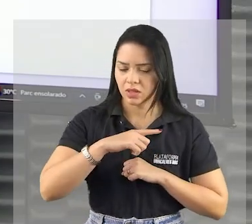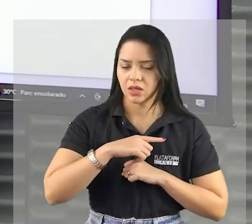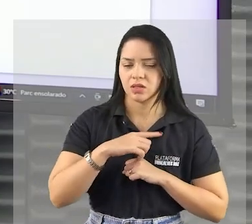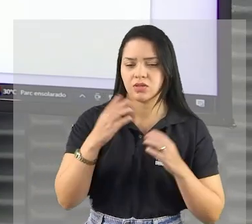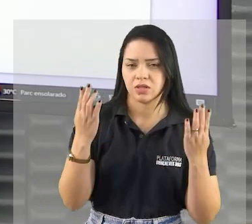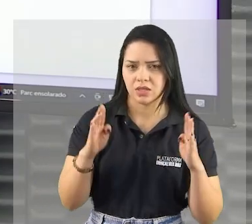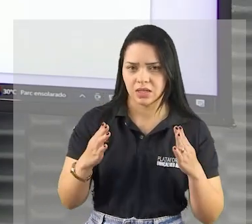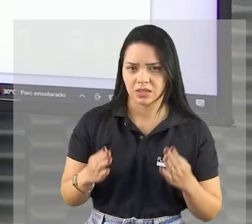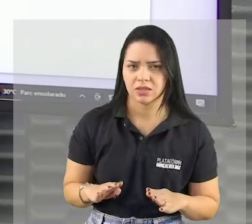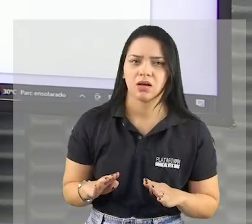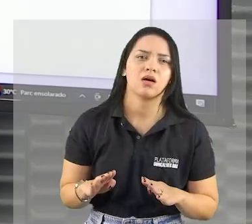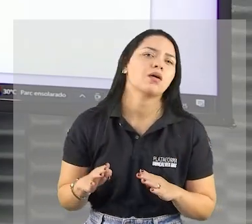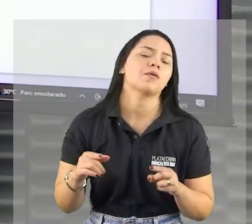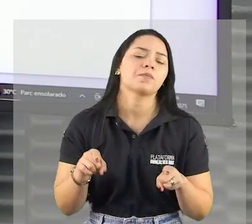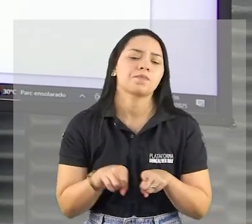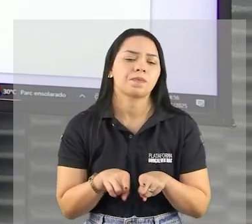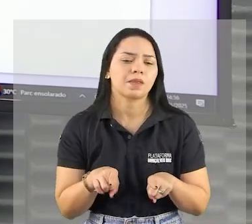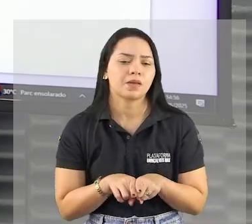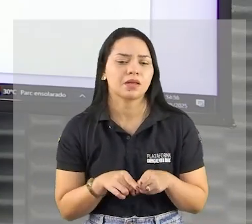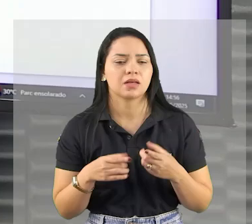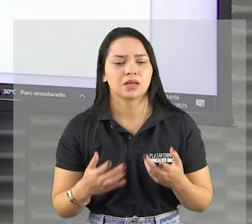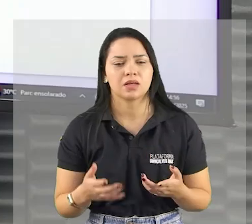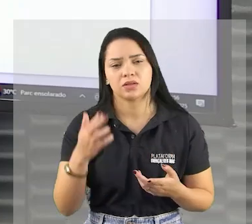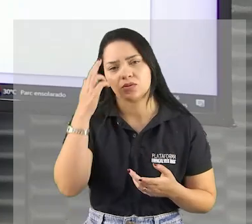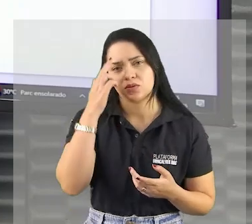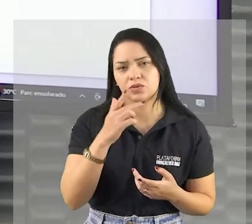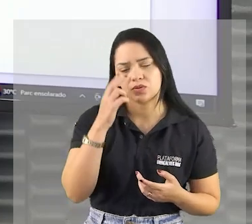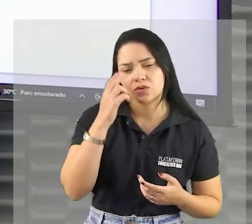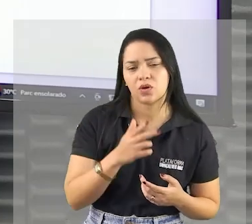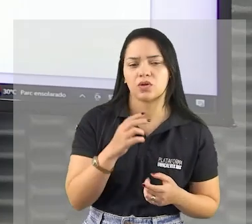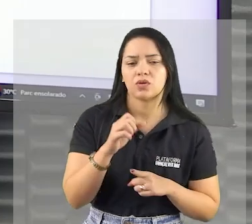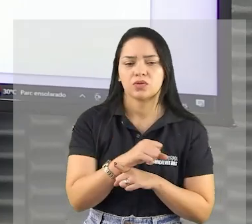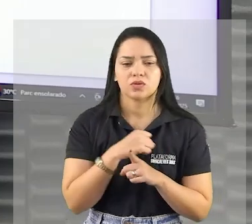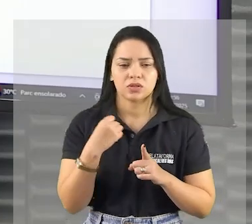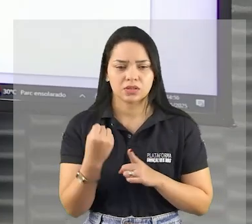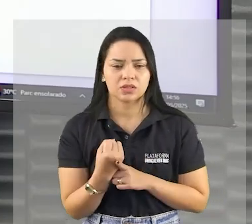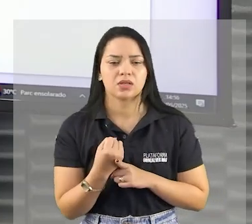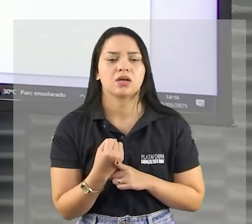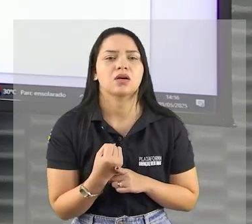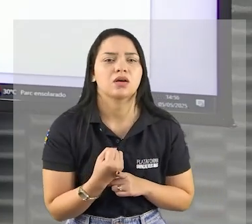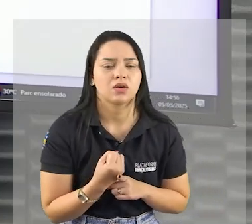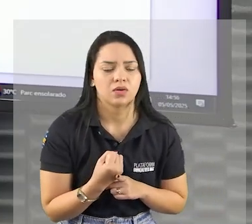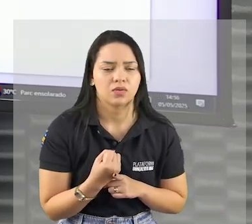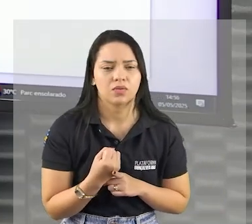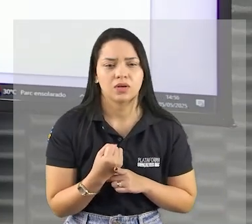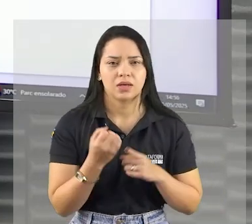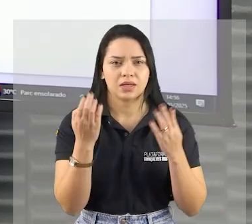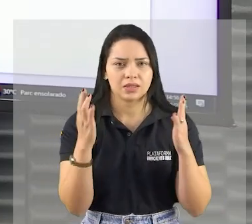analisar alguma coisa, analisar um cenário histórico, social, né? Analisar